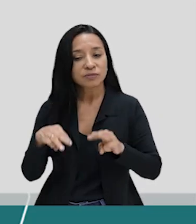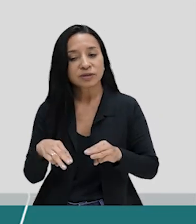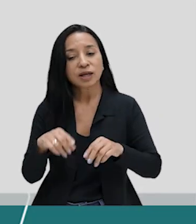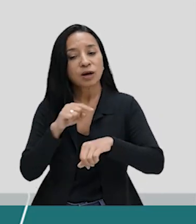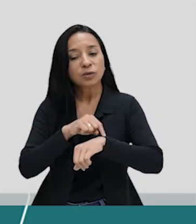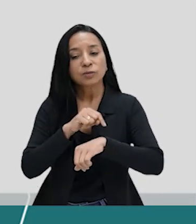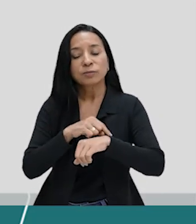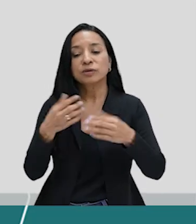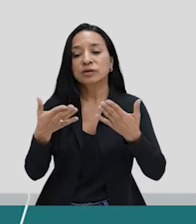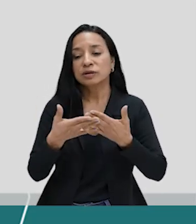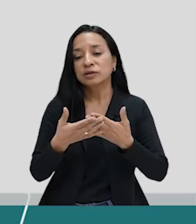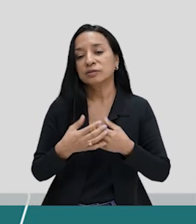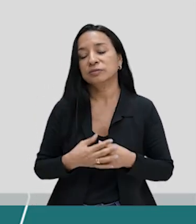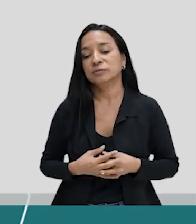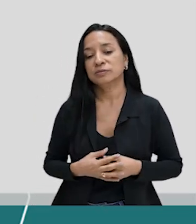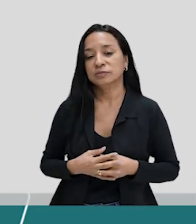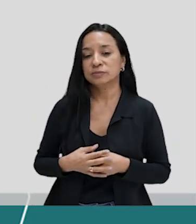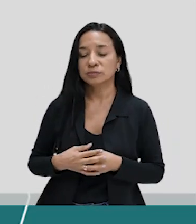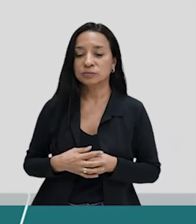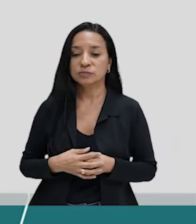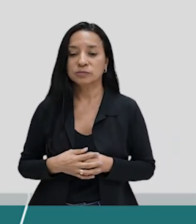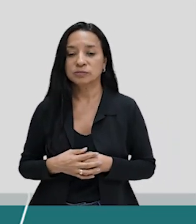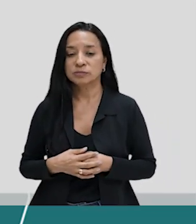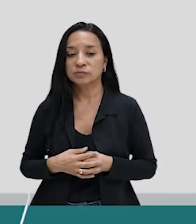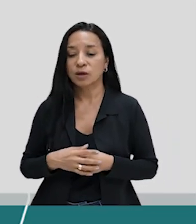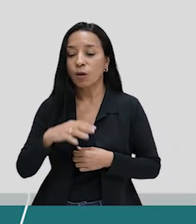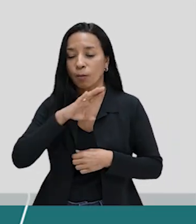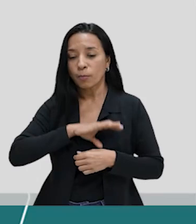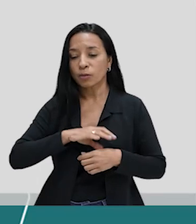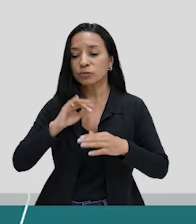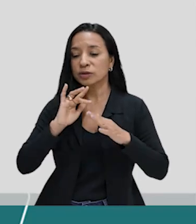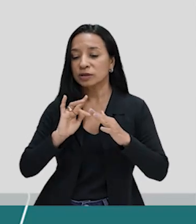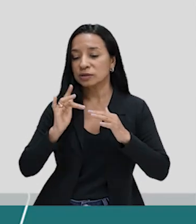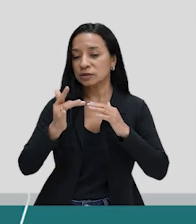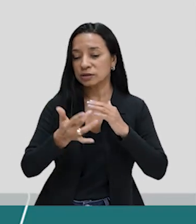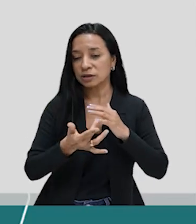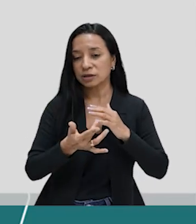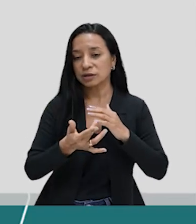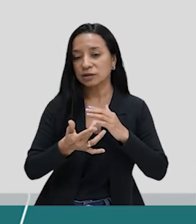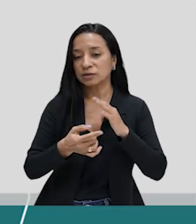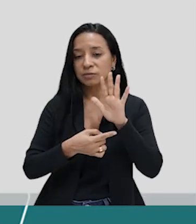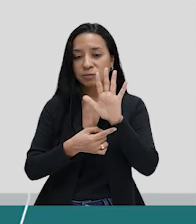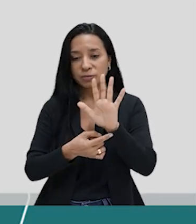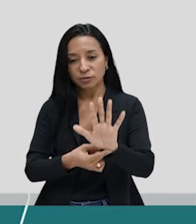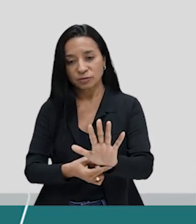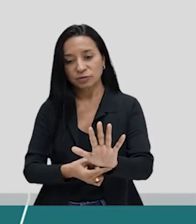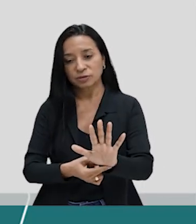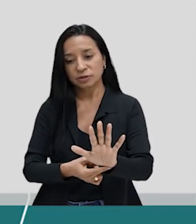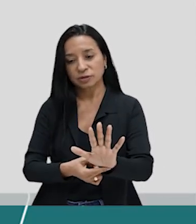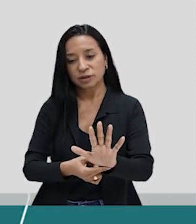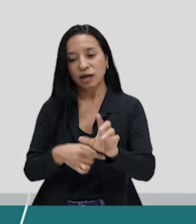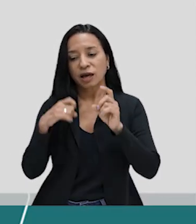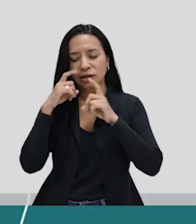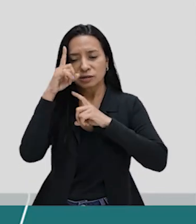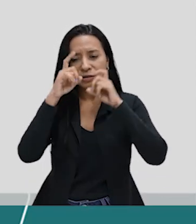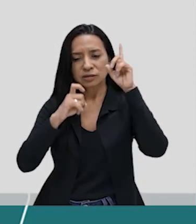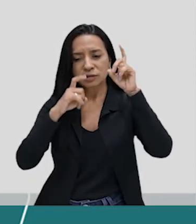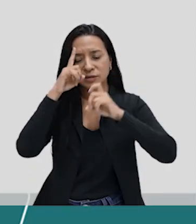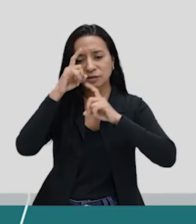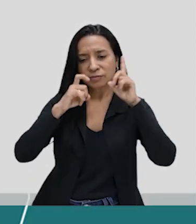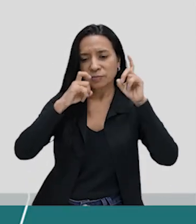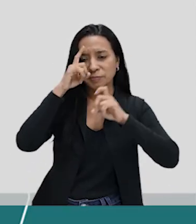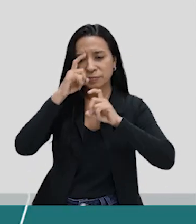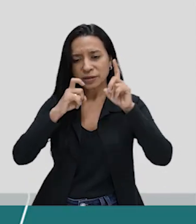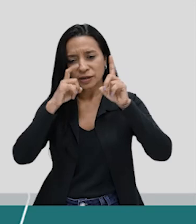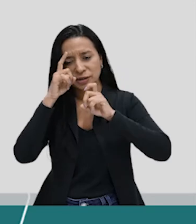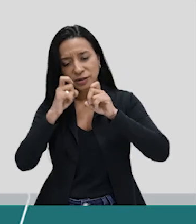nosso momento português nas redes, finalizar a nossa aula, eu trouxe aqui algumas expressões maranhenses, né? Uma diz assim, minha irmã, larga